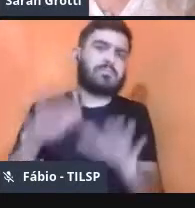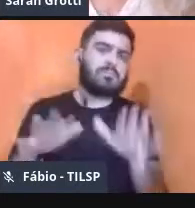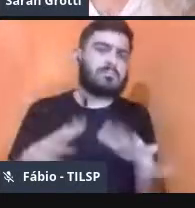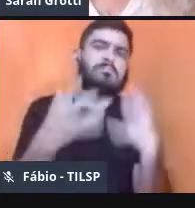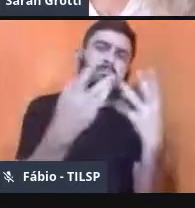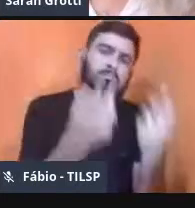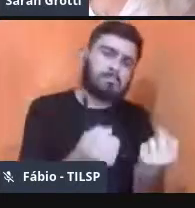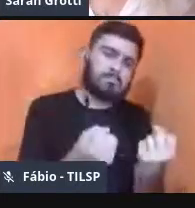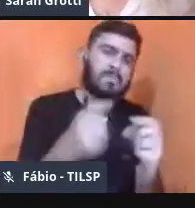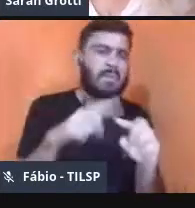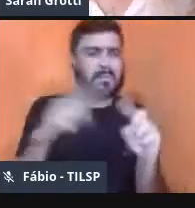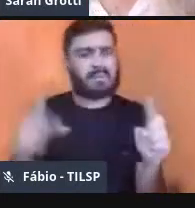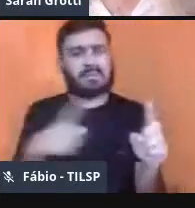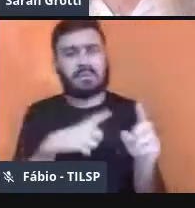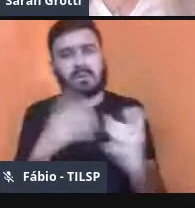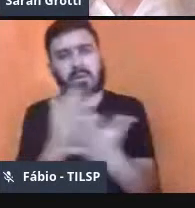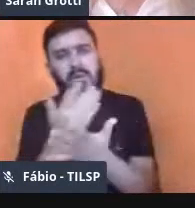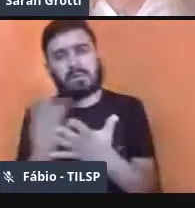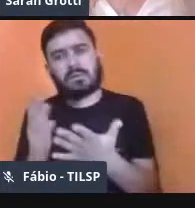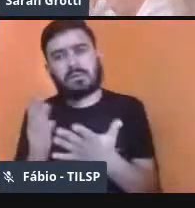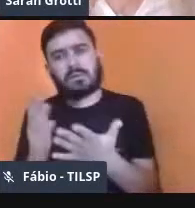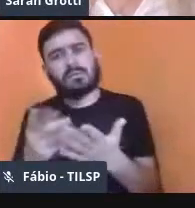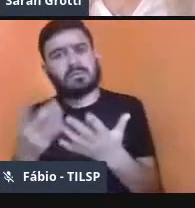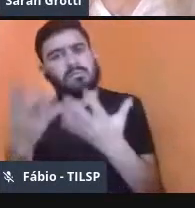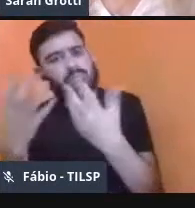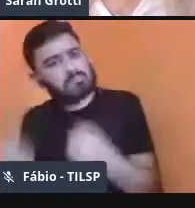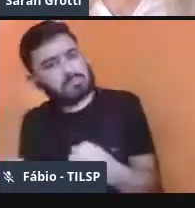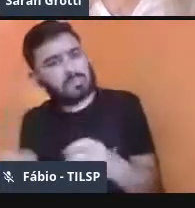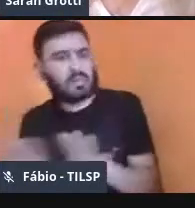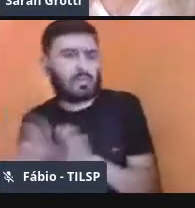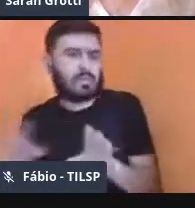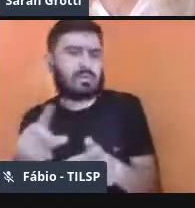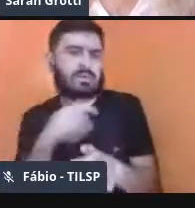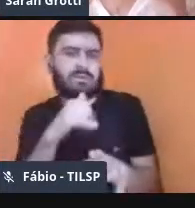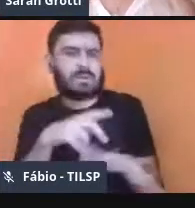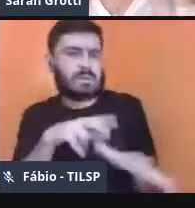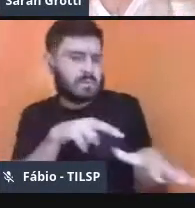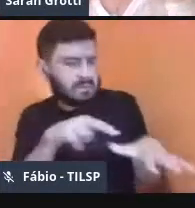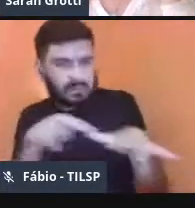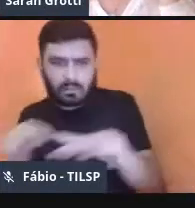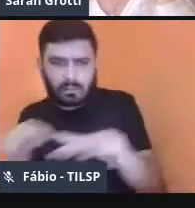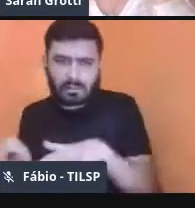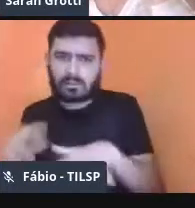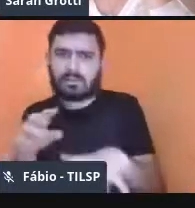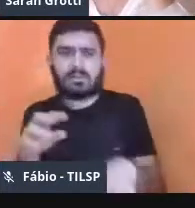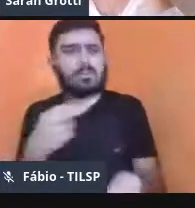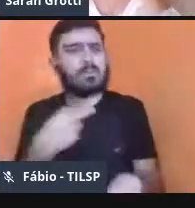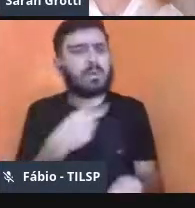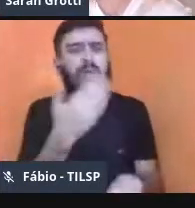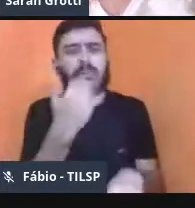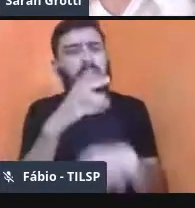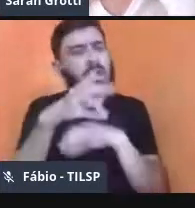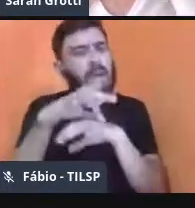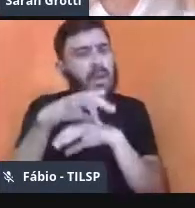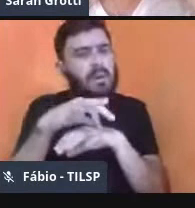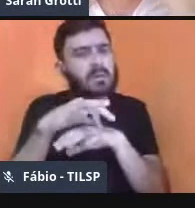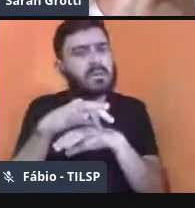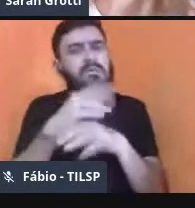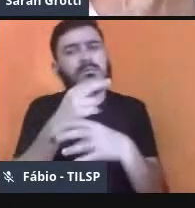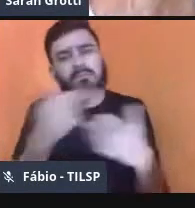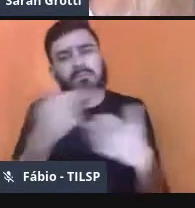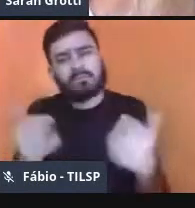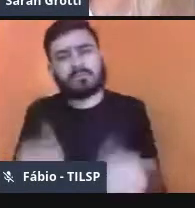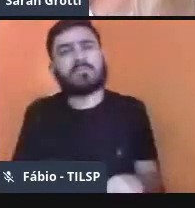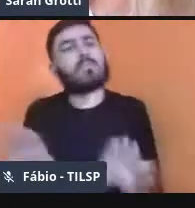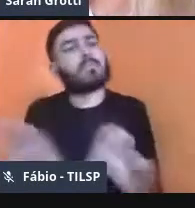tem um certo dia que não permite, ou passa a semana toda, né, comendo. Essa questão da religião. E saúde,